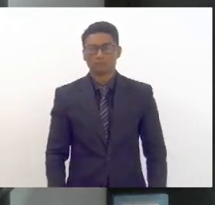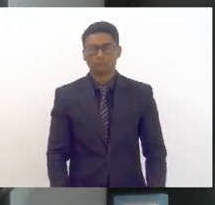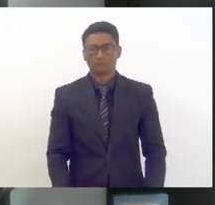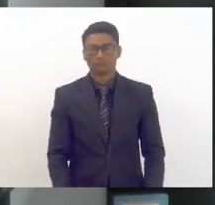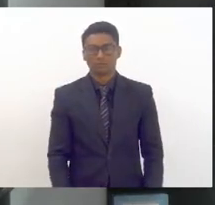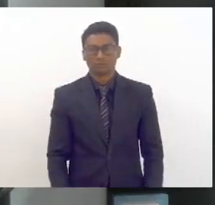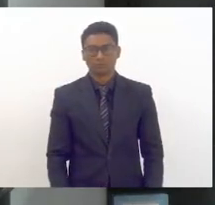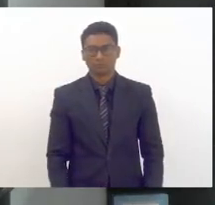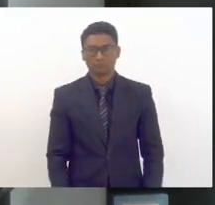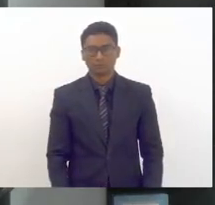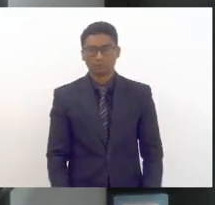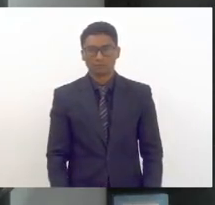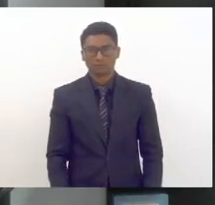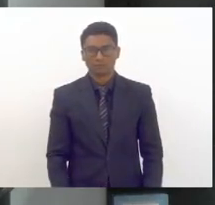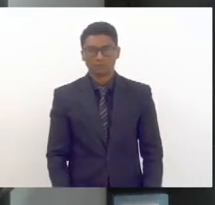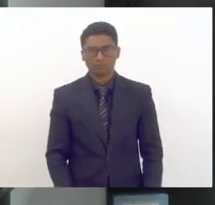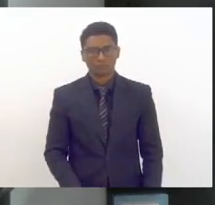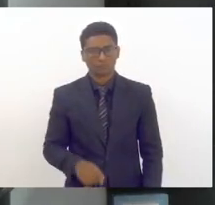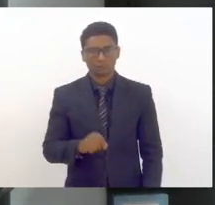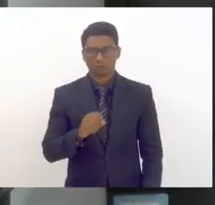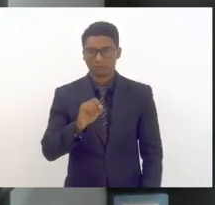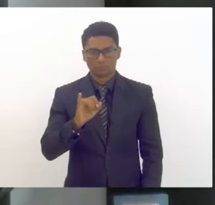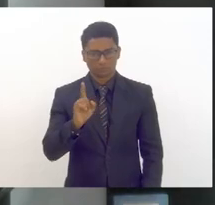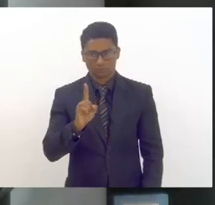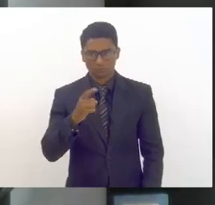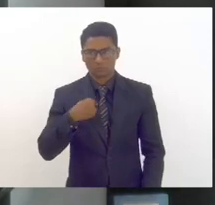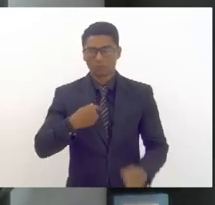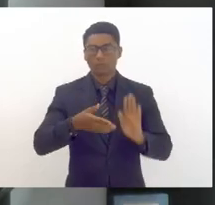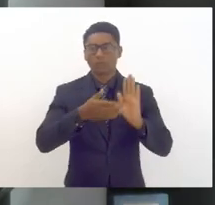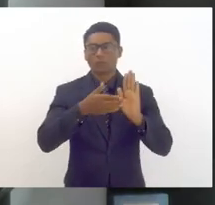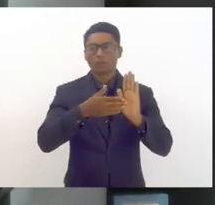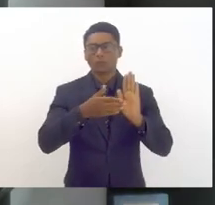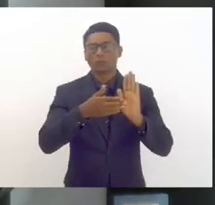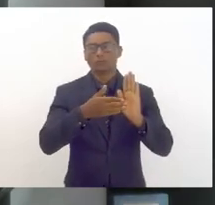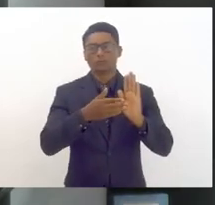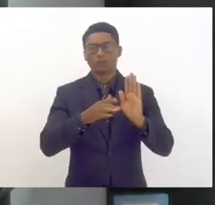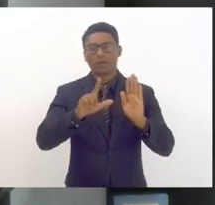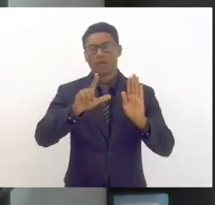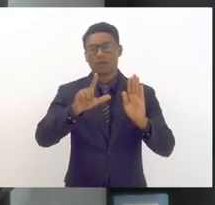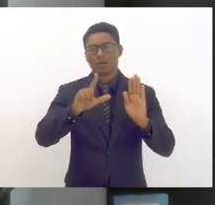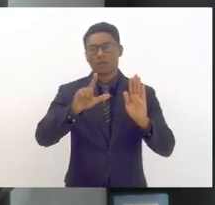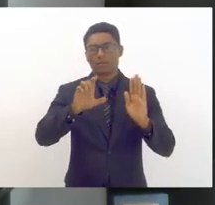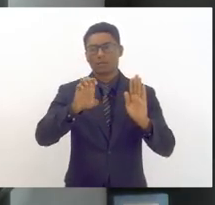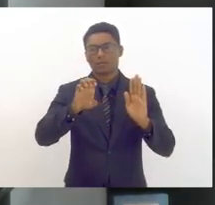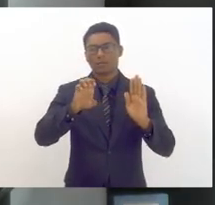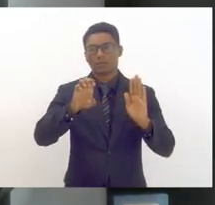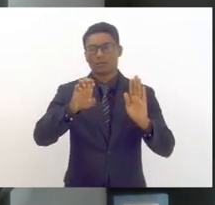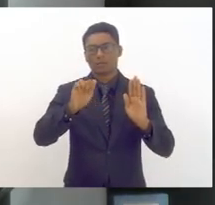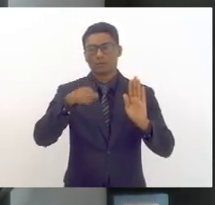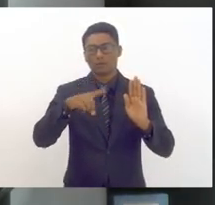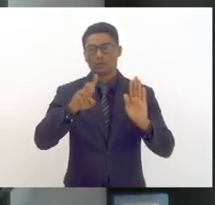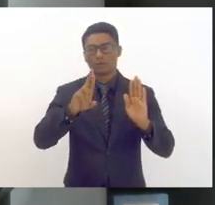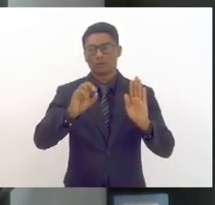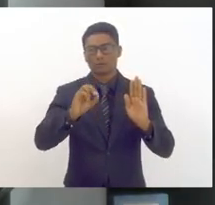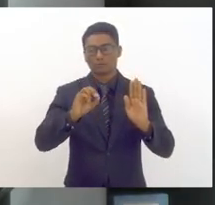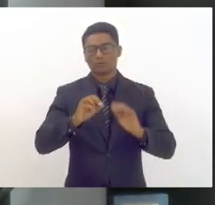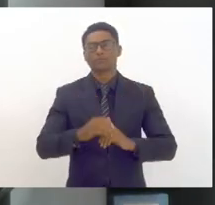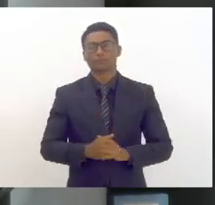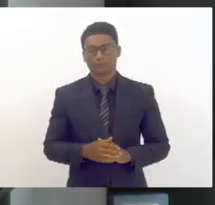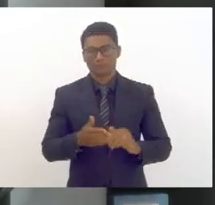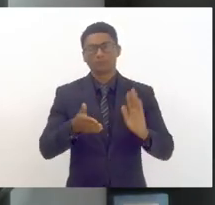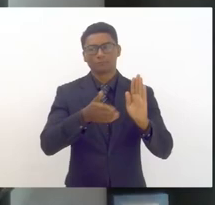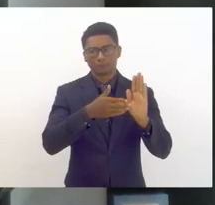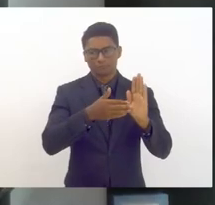Senão eu vou fazer uma proposta aqui para o Leandro Vilela, para ver se a